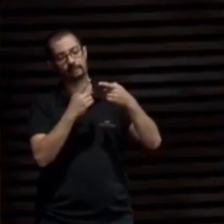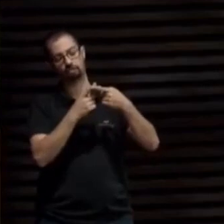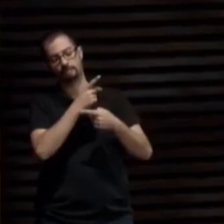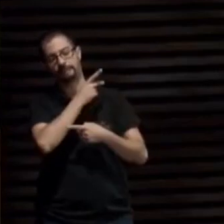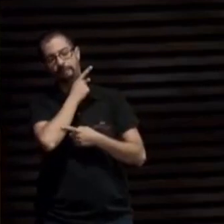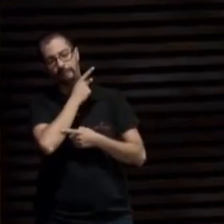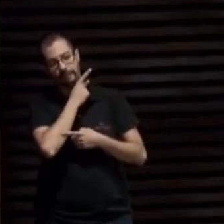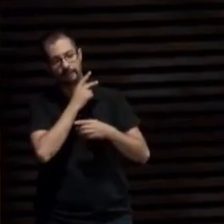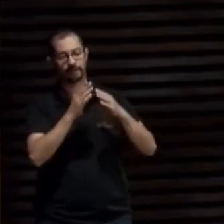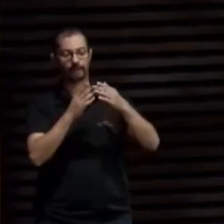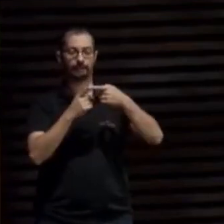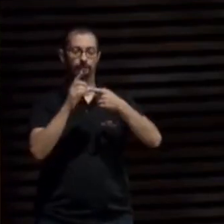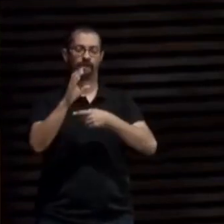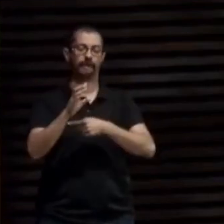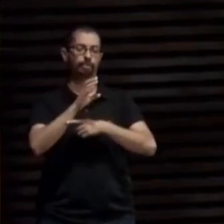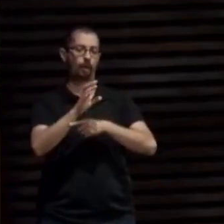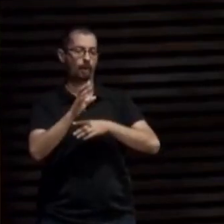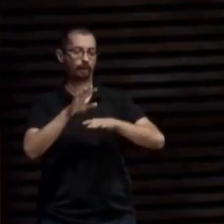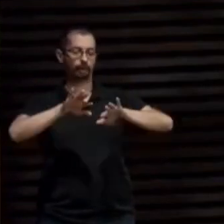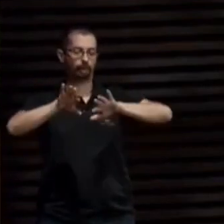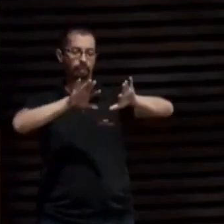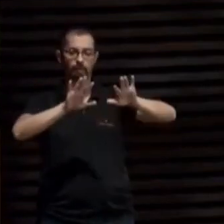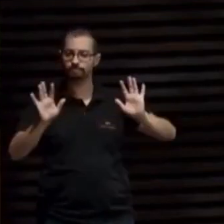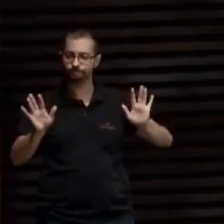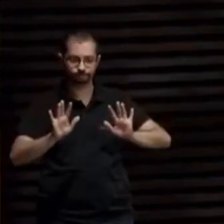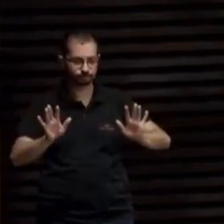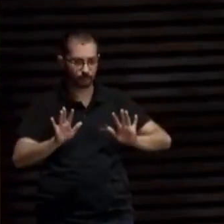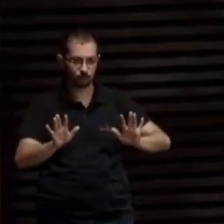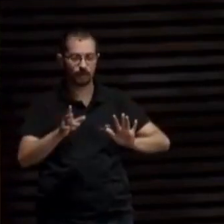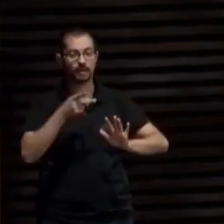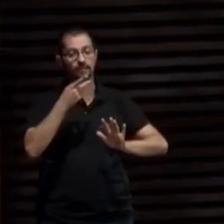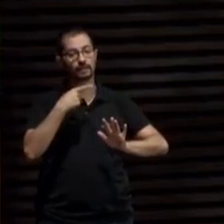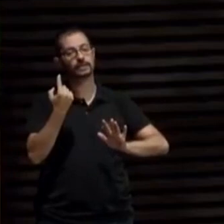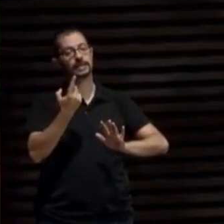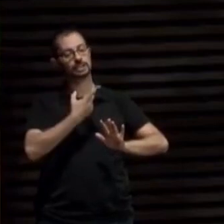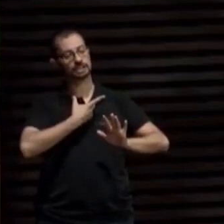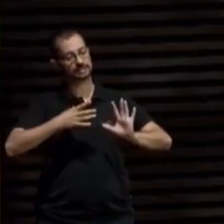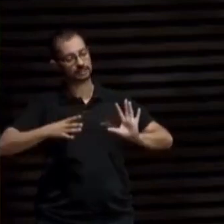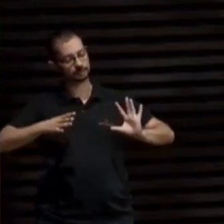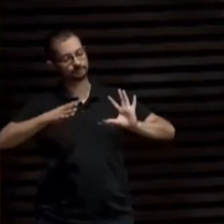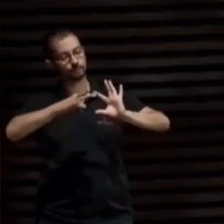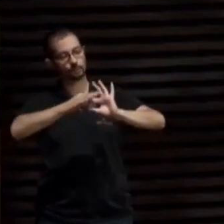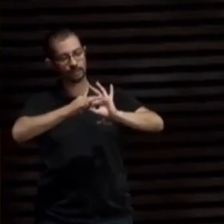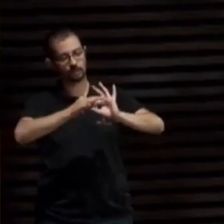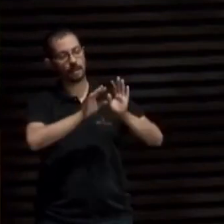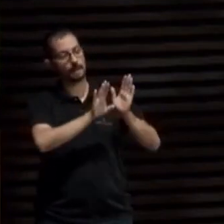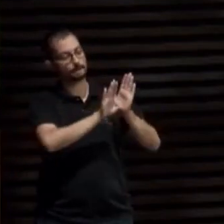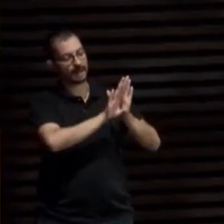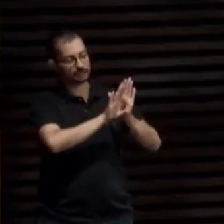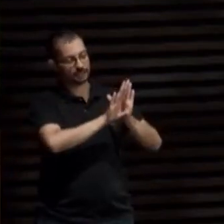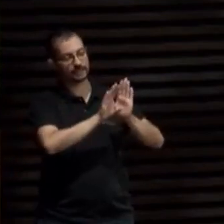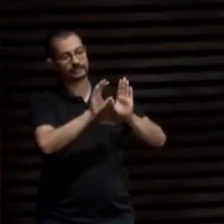unidade estrutural, ecumenismo, coisa dessa natureza. É a unidade no amor, o